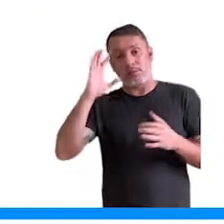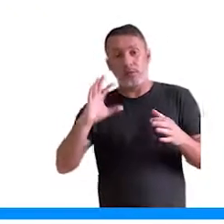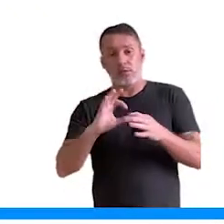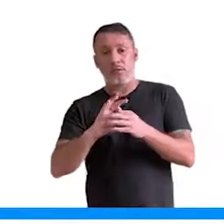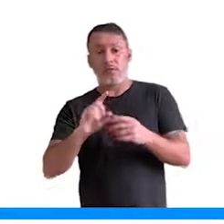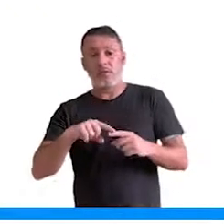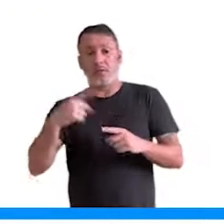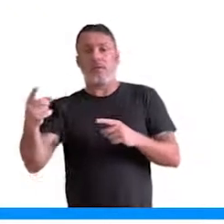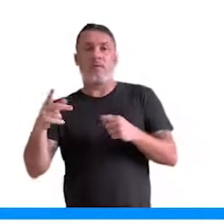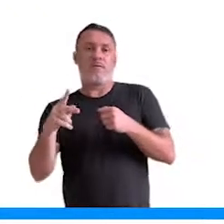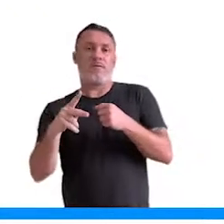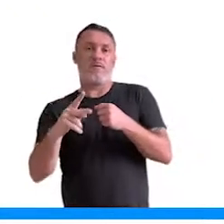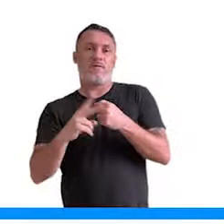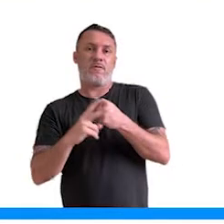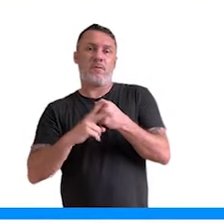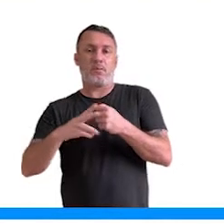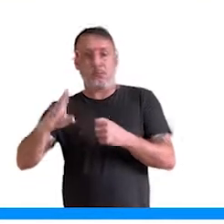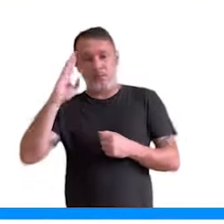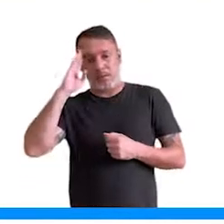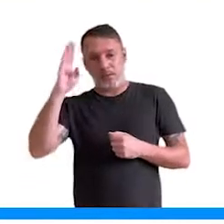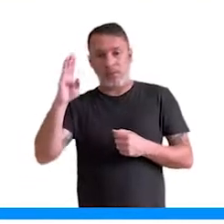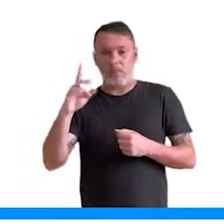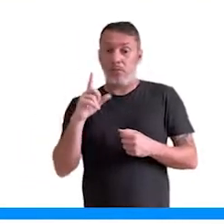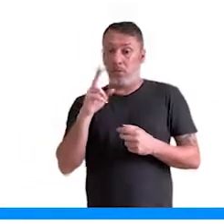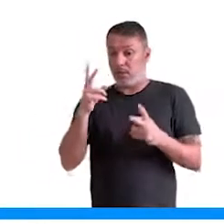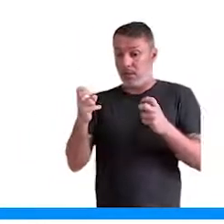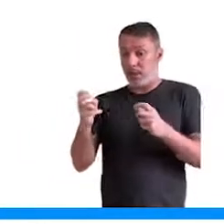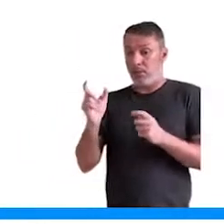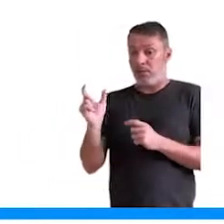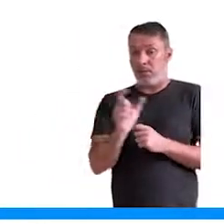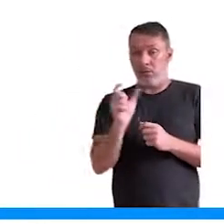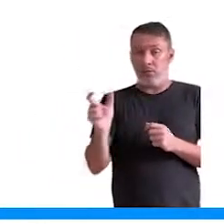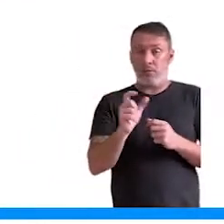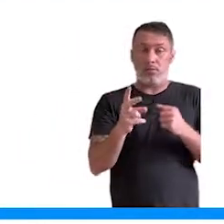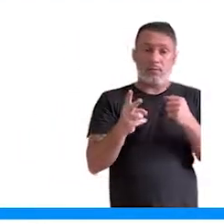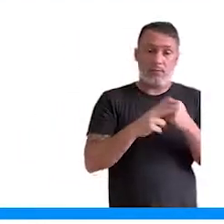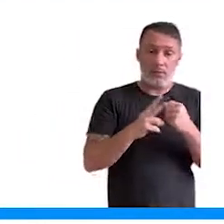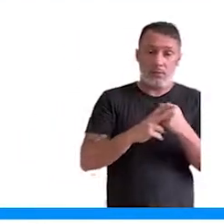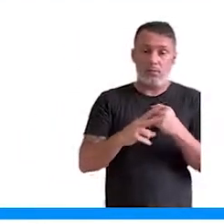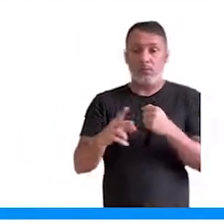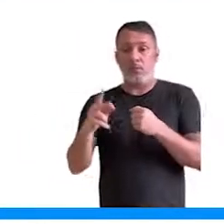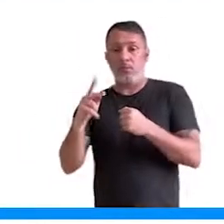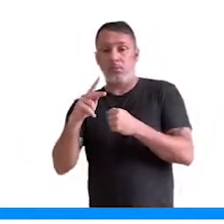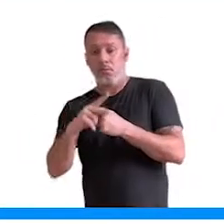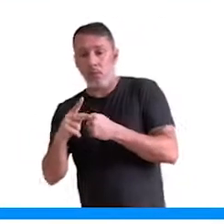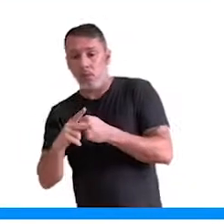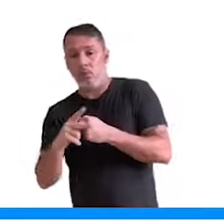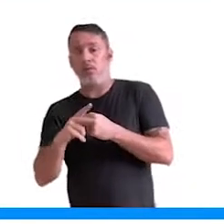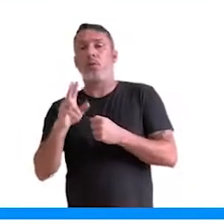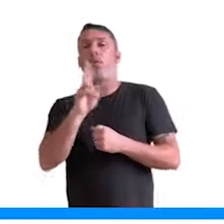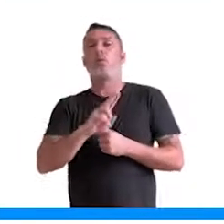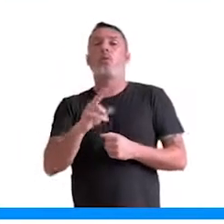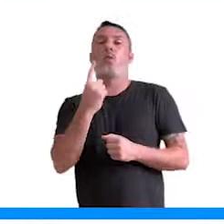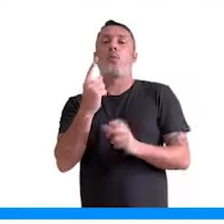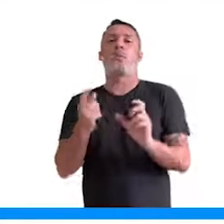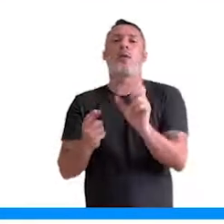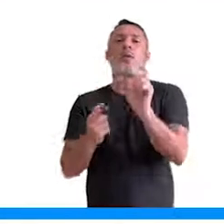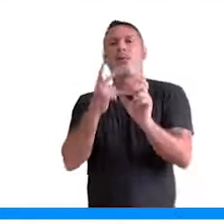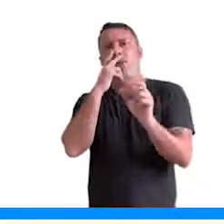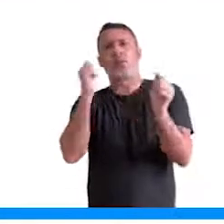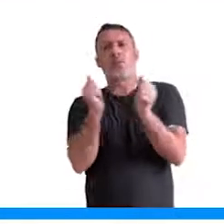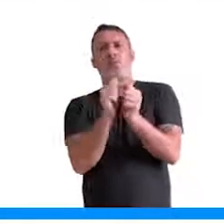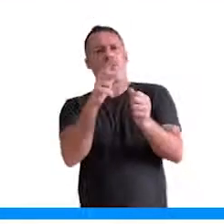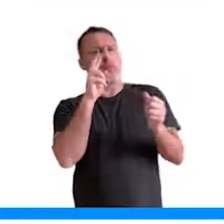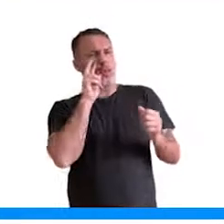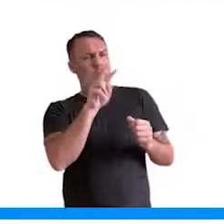única palavra. Quando eu dei pronome complemento direto e indireto, eu chamei a atenção de vocês para isso. Eles juntam-se ao verbo, parece até que vocês nem